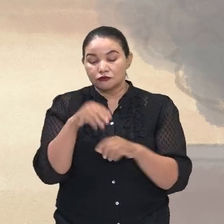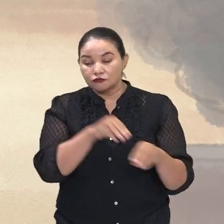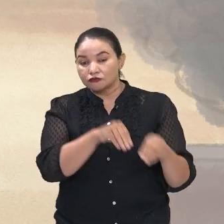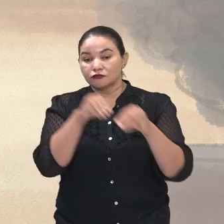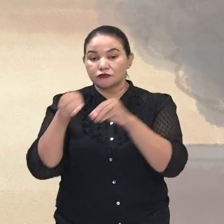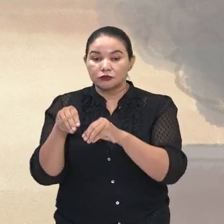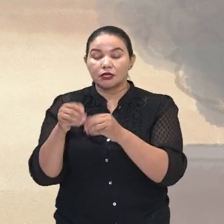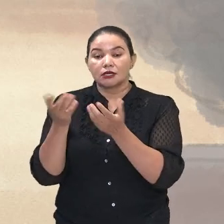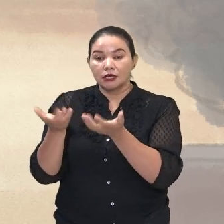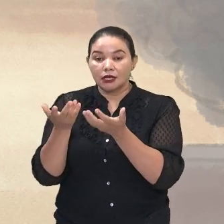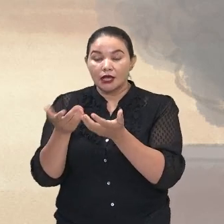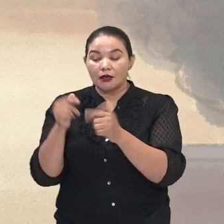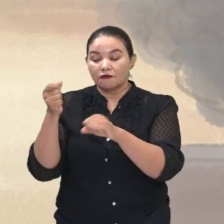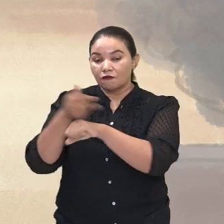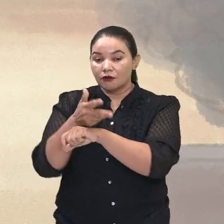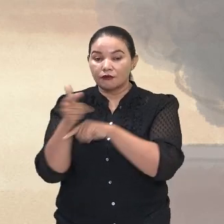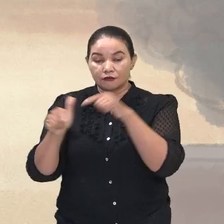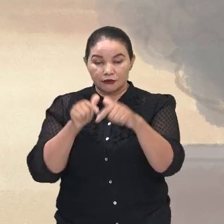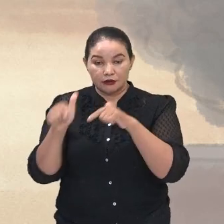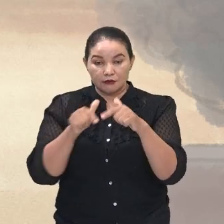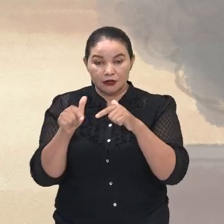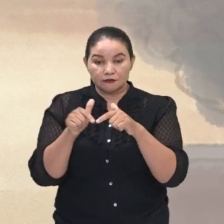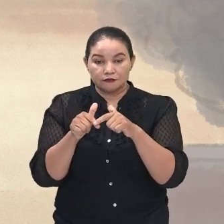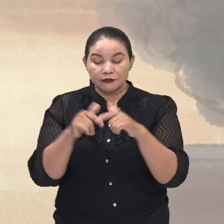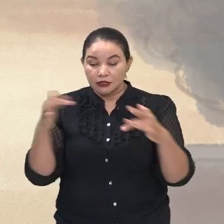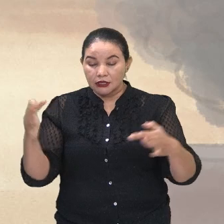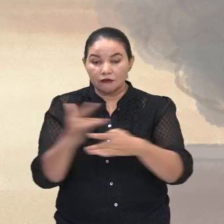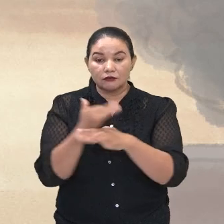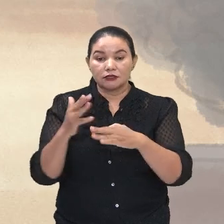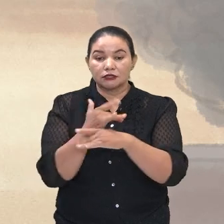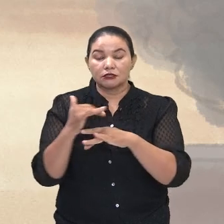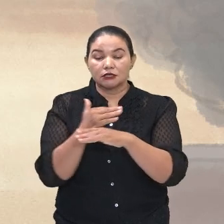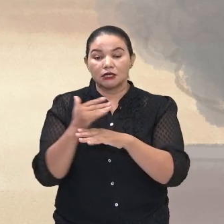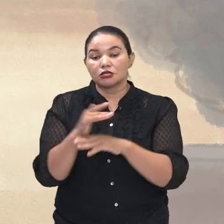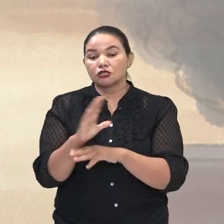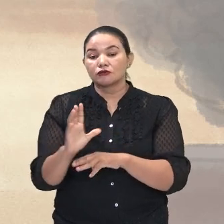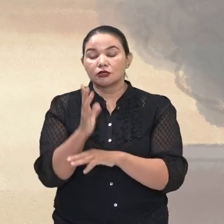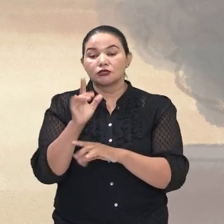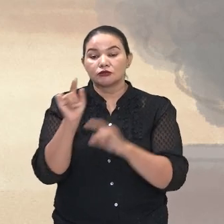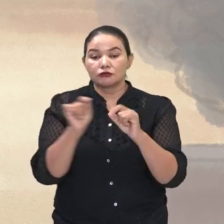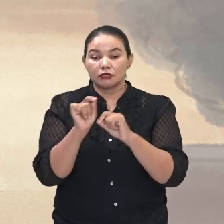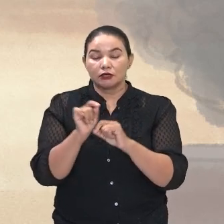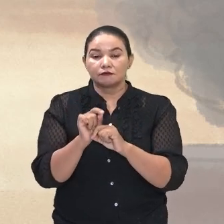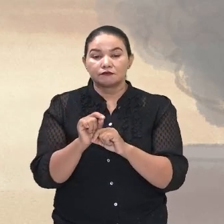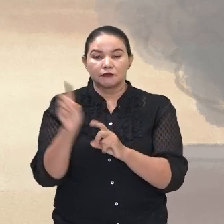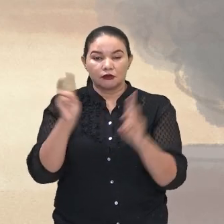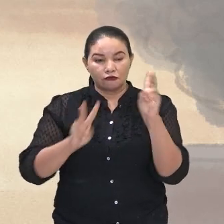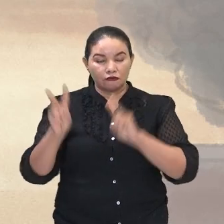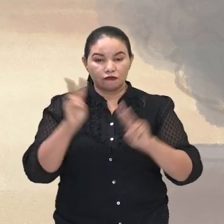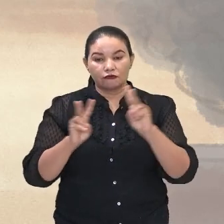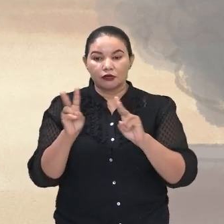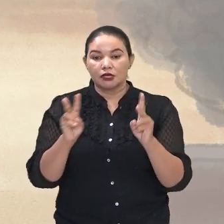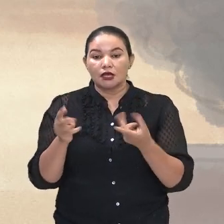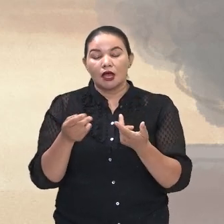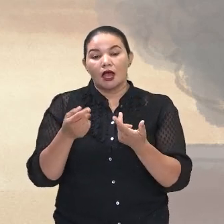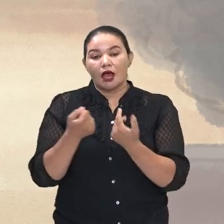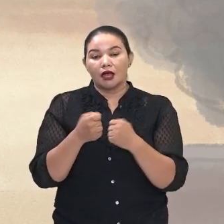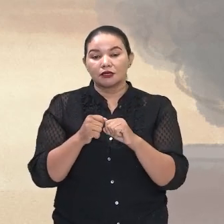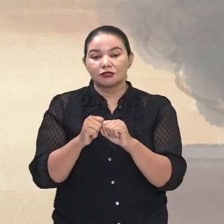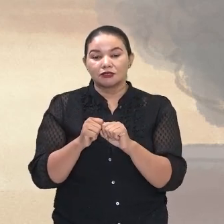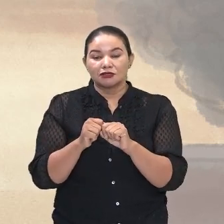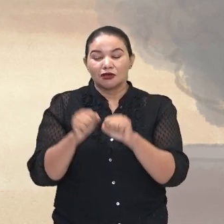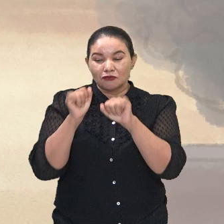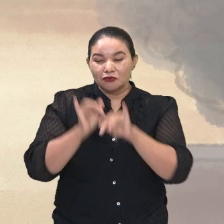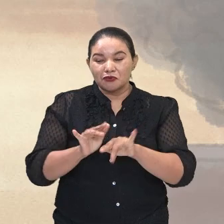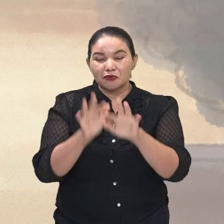de emprego. E essas cidades, como a gente pode ter uma ideia aqui, elas vão ser poluídas, como tem